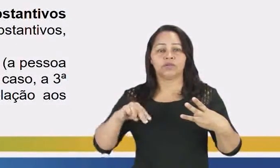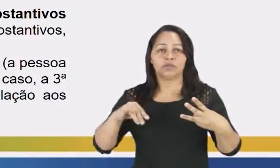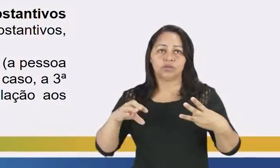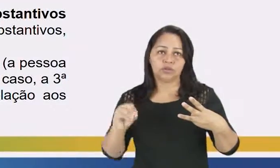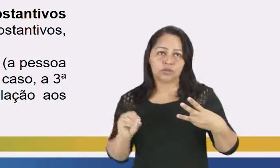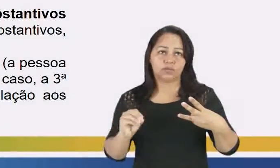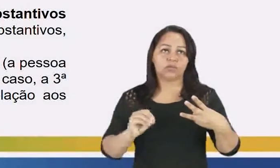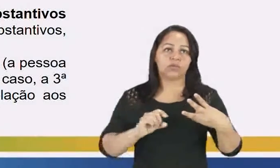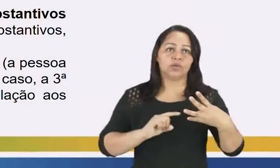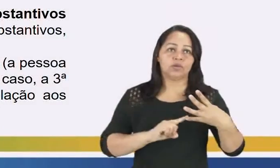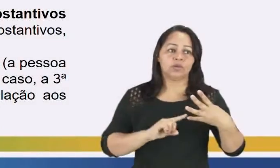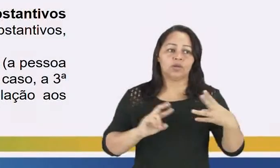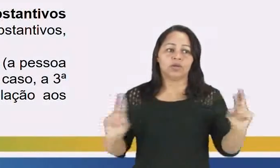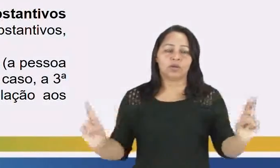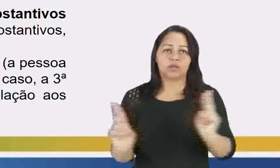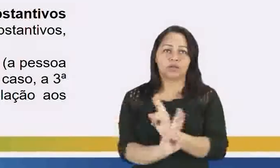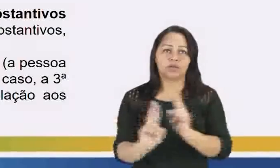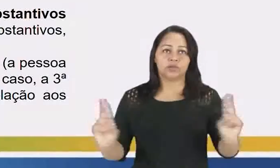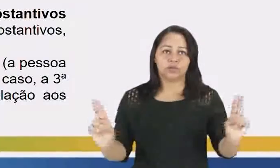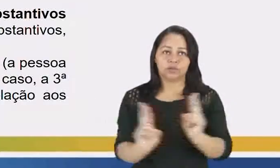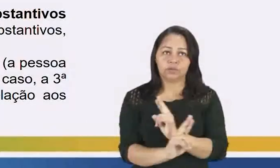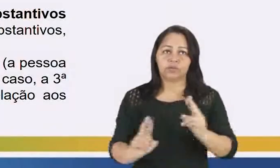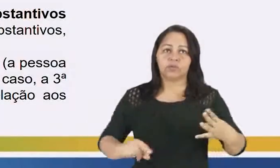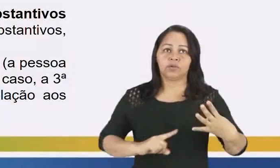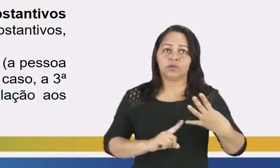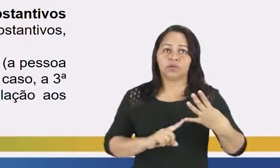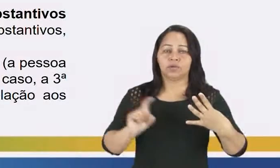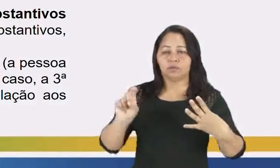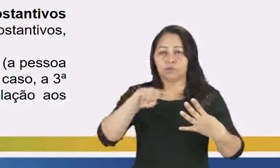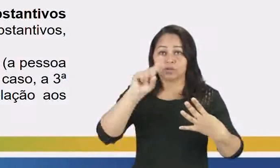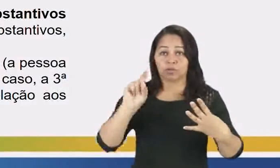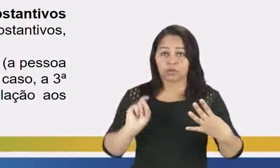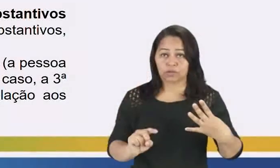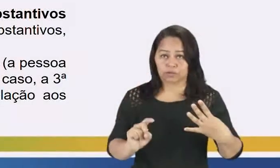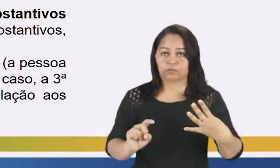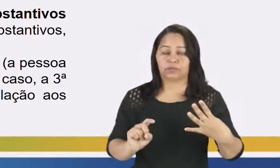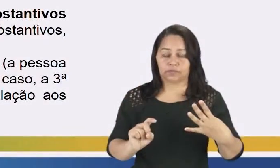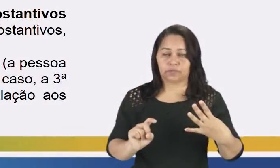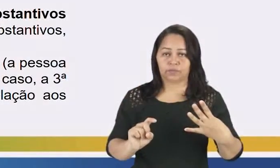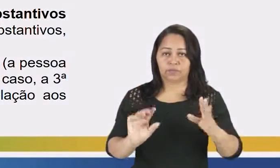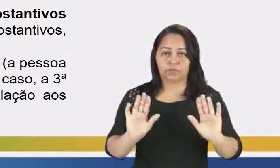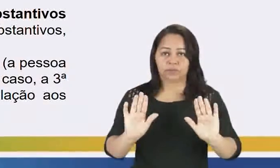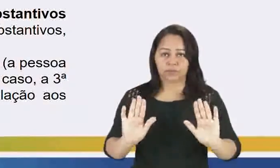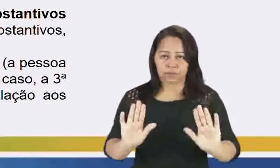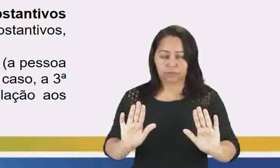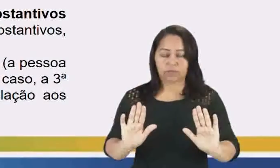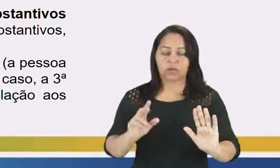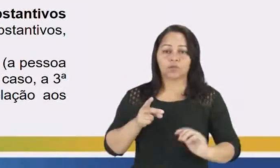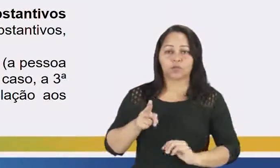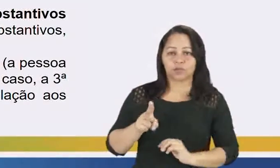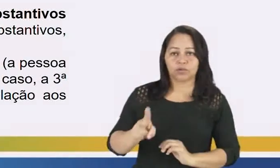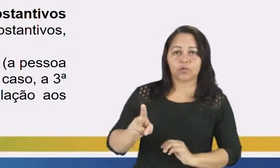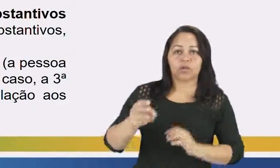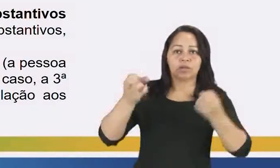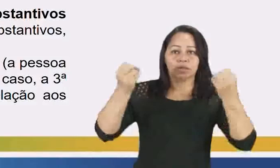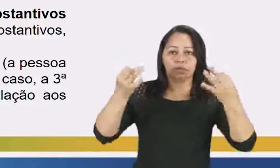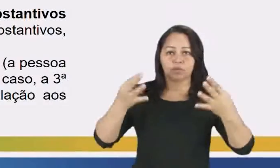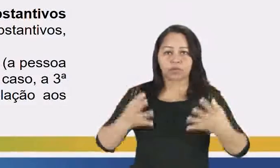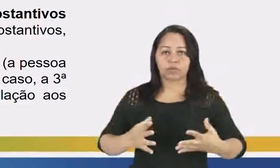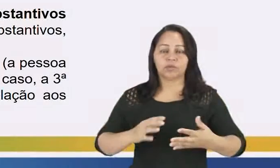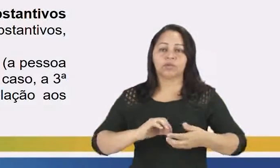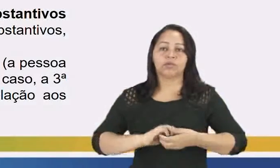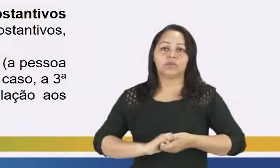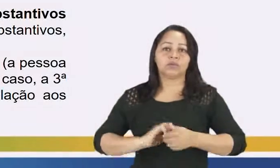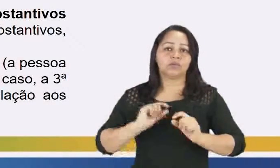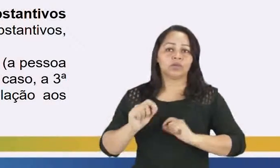vamos falar um pouco sobre cada um deles, tá? Então, continuando aqui, nós vamos falar sobre que os pronomes eles também